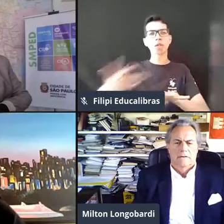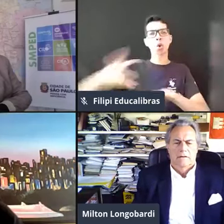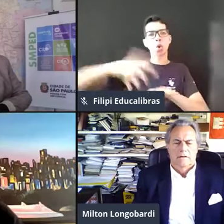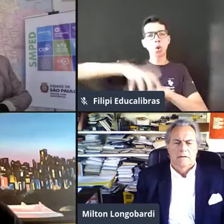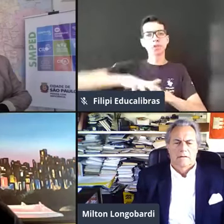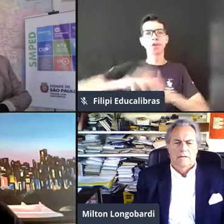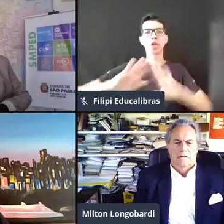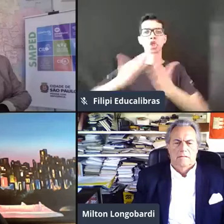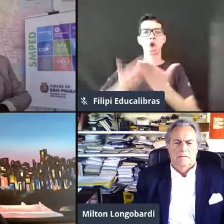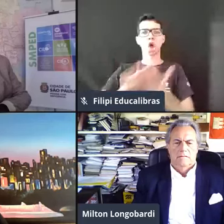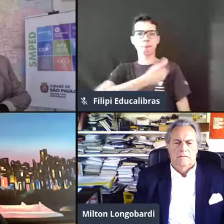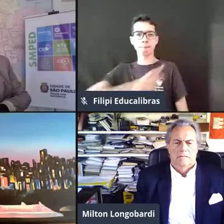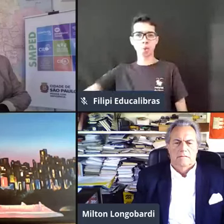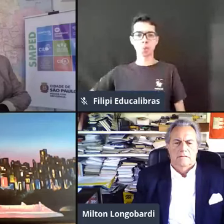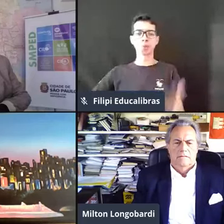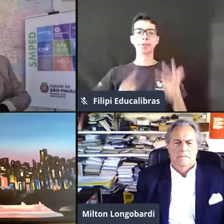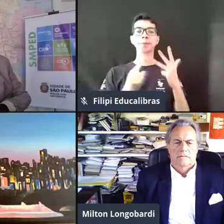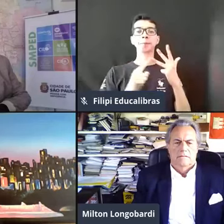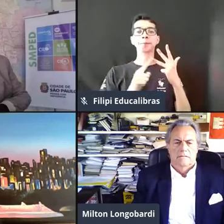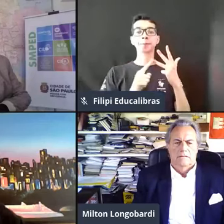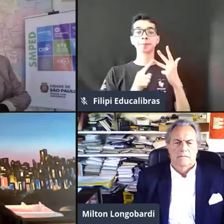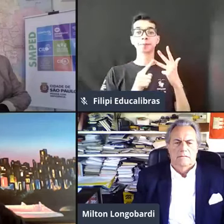pública.